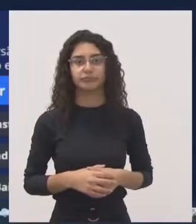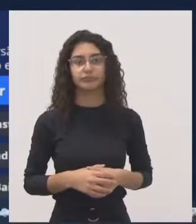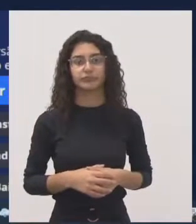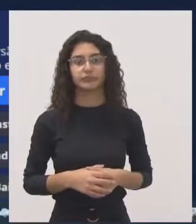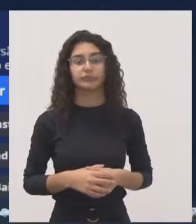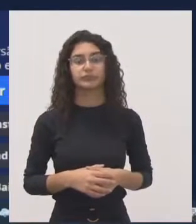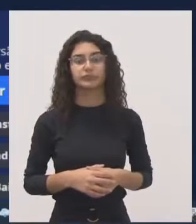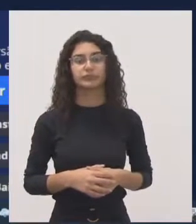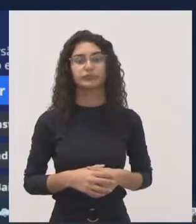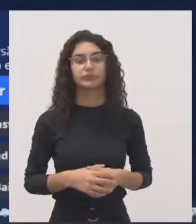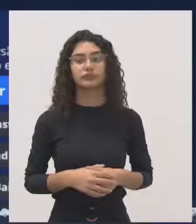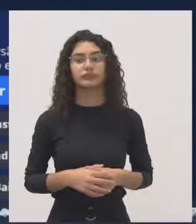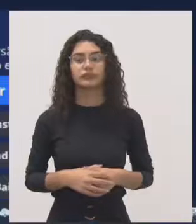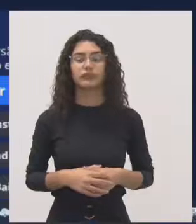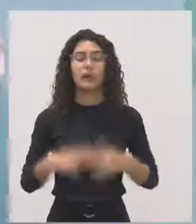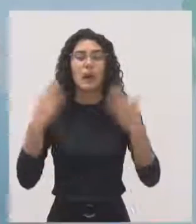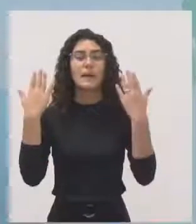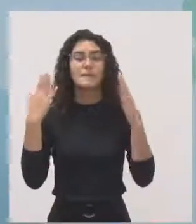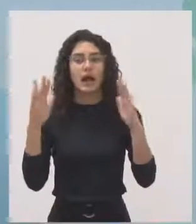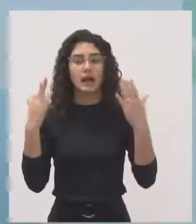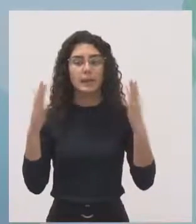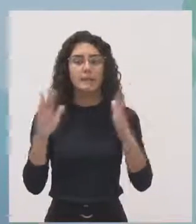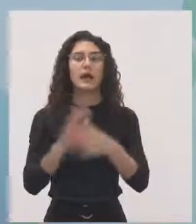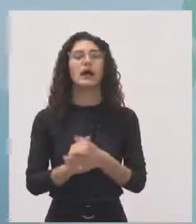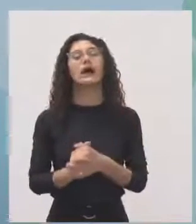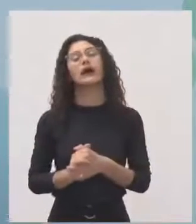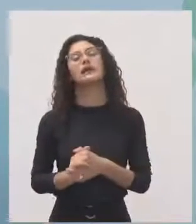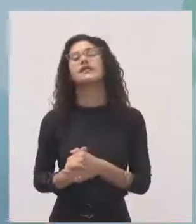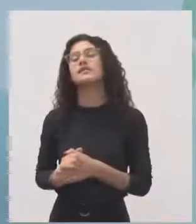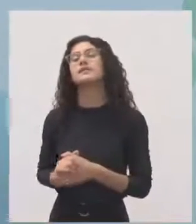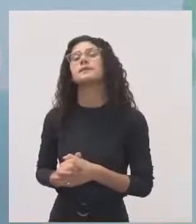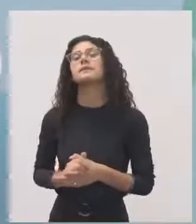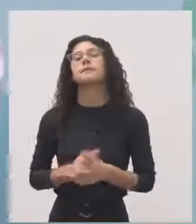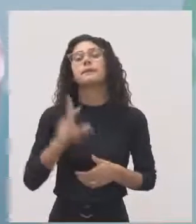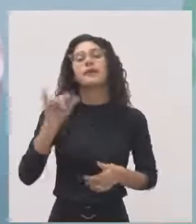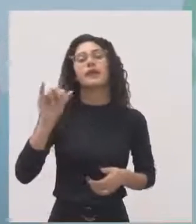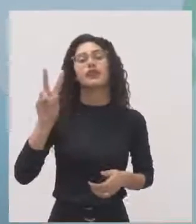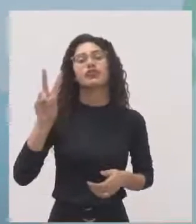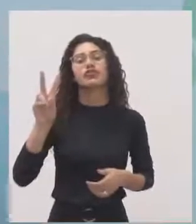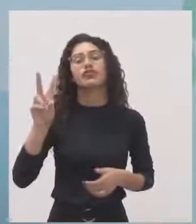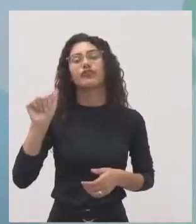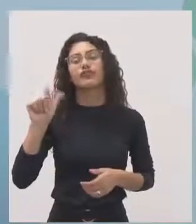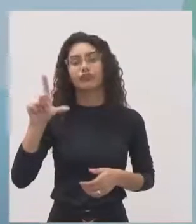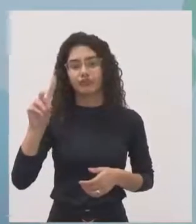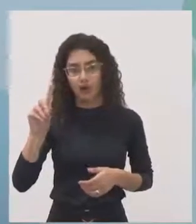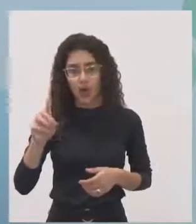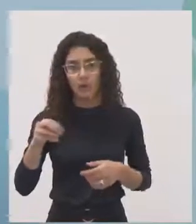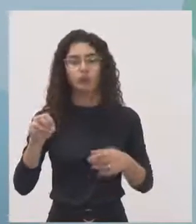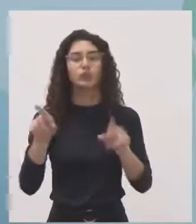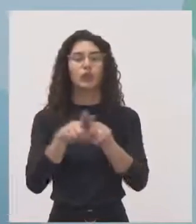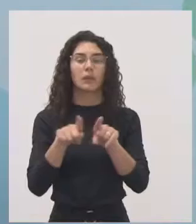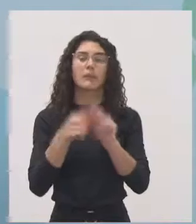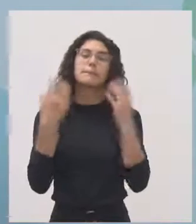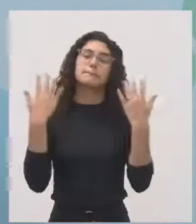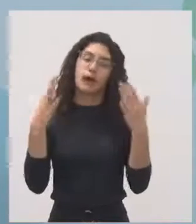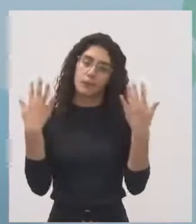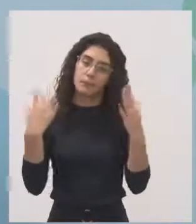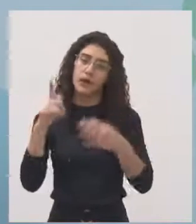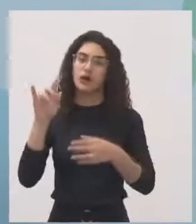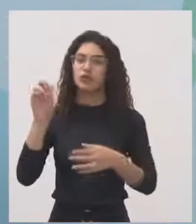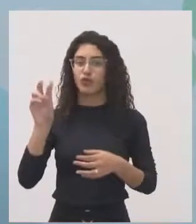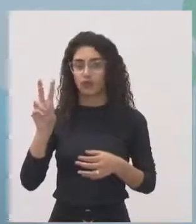O Alceu mandou show, parabéns, Giovanni. O Divaldo colocou parabéns, Giovanni, também.